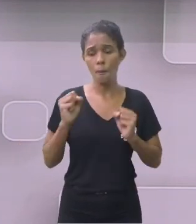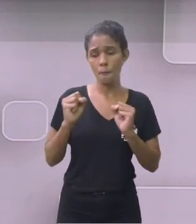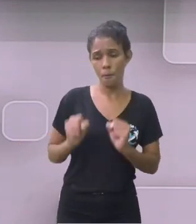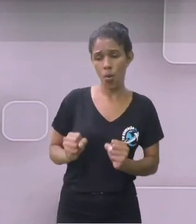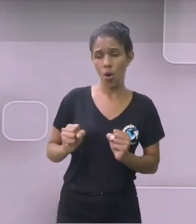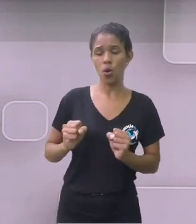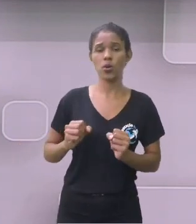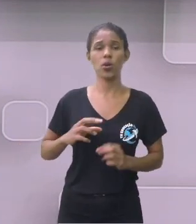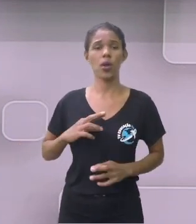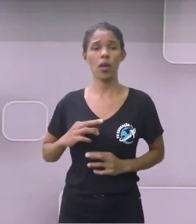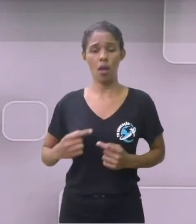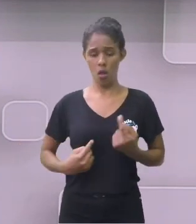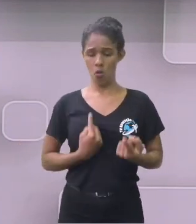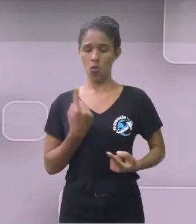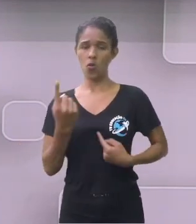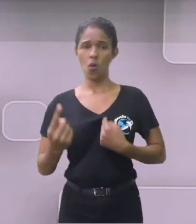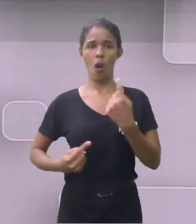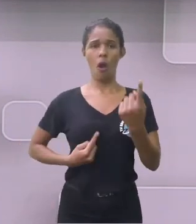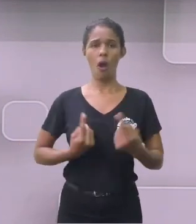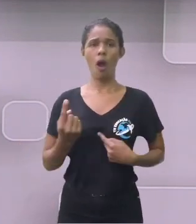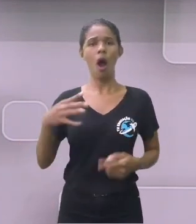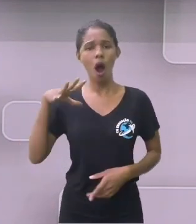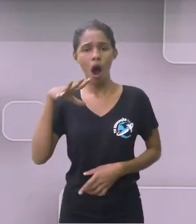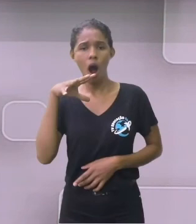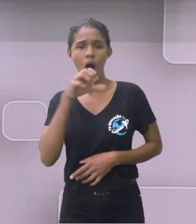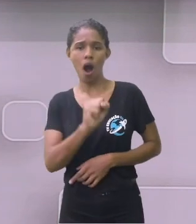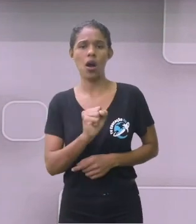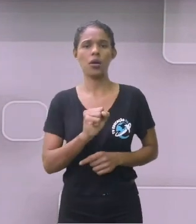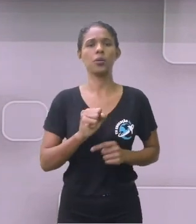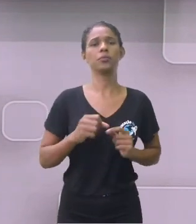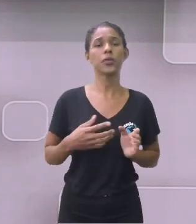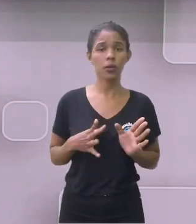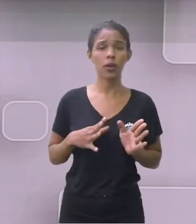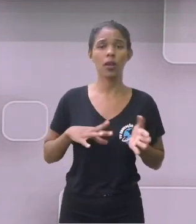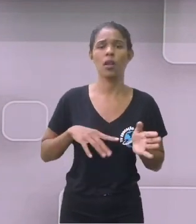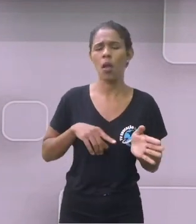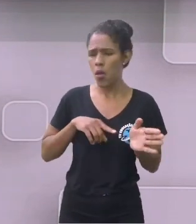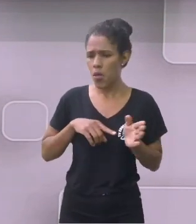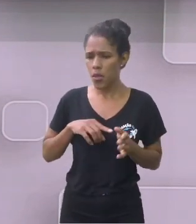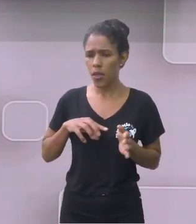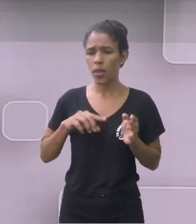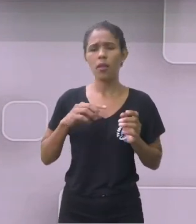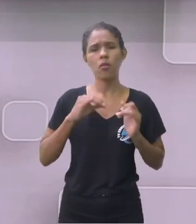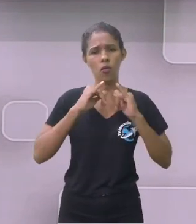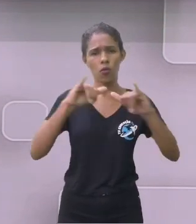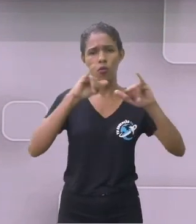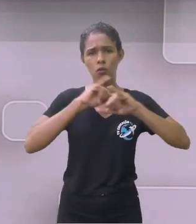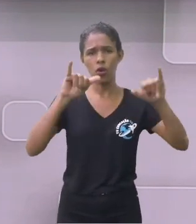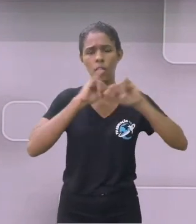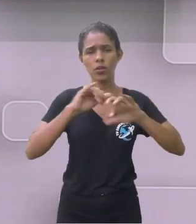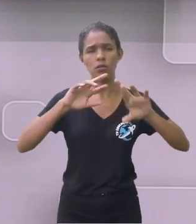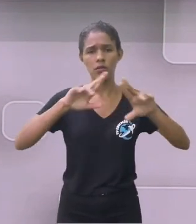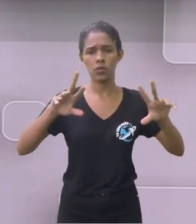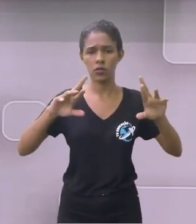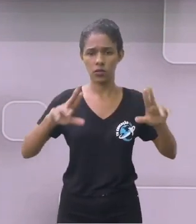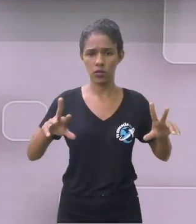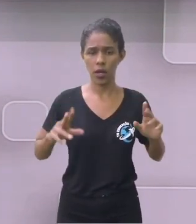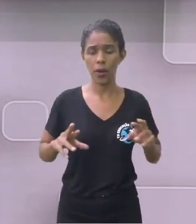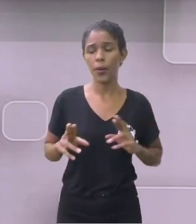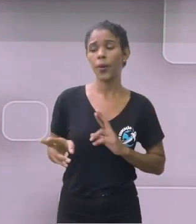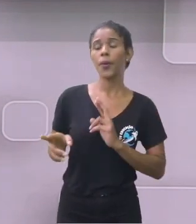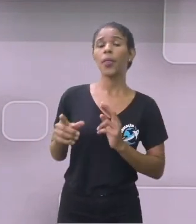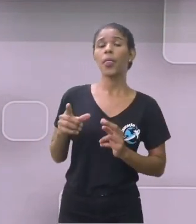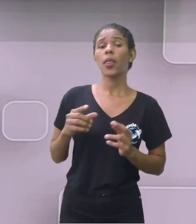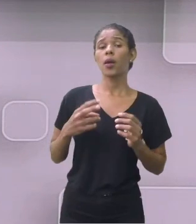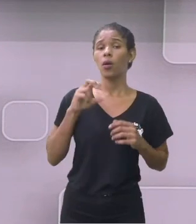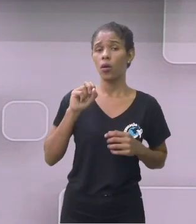imune exacerbada, com níveis significativos de inflamação em vários órgãos, demonstrando a possibilidade de relação com